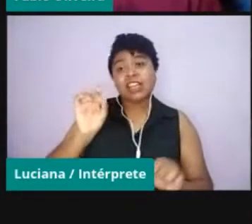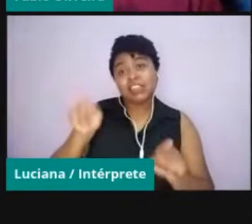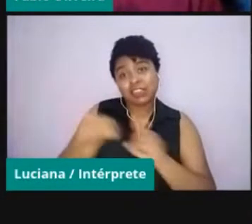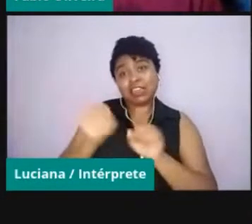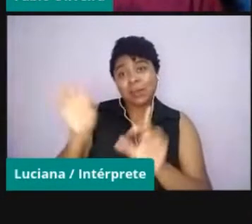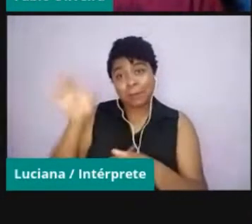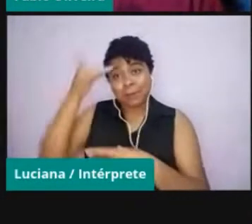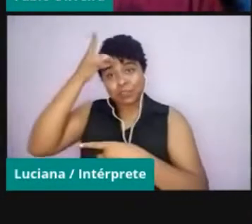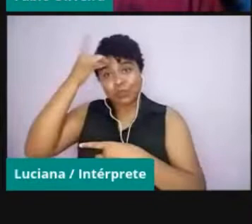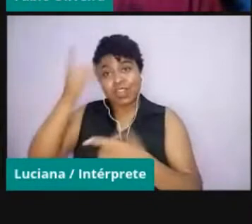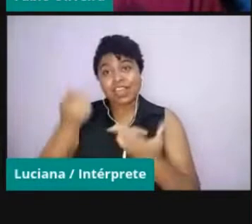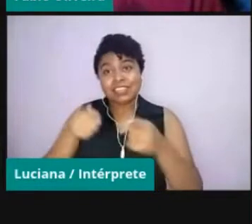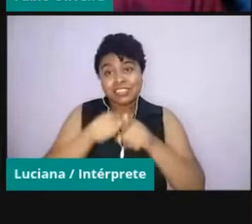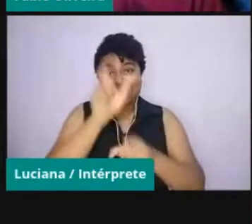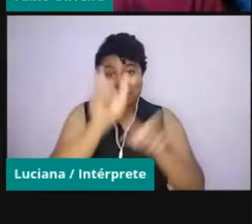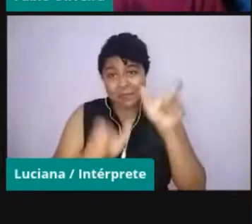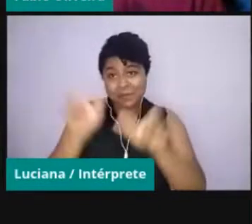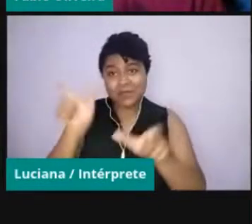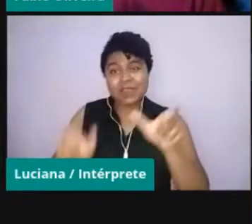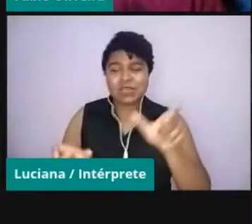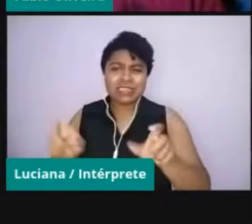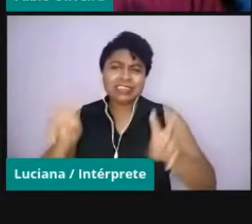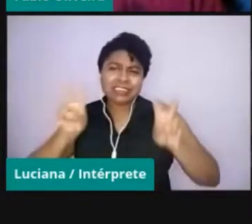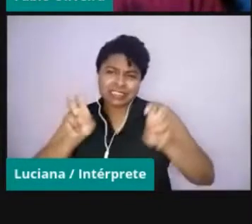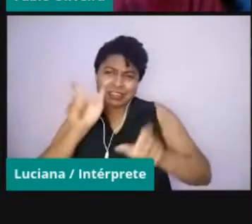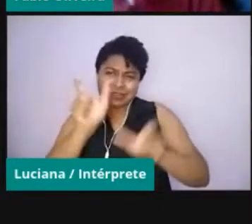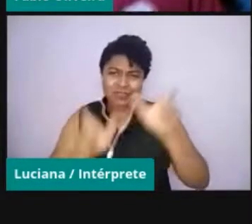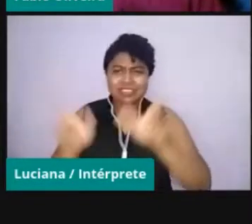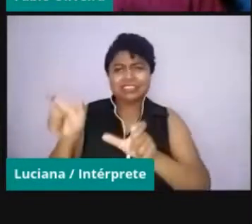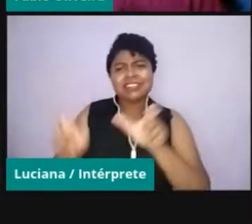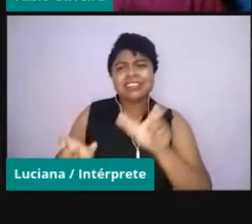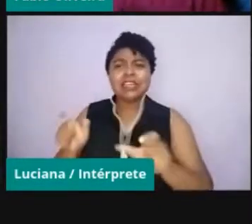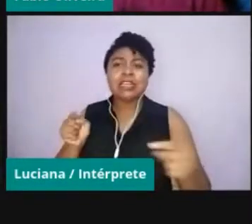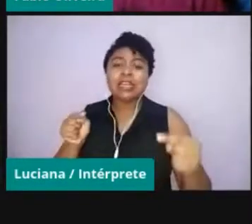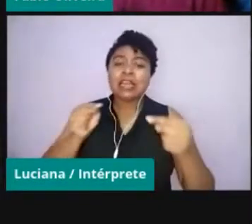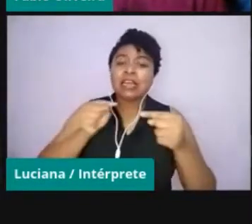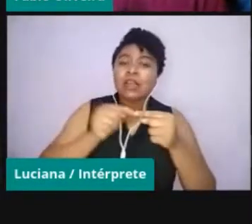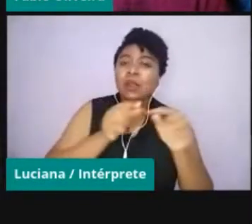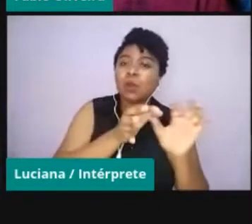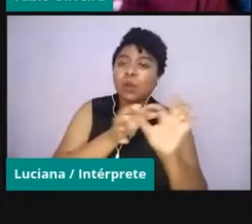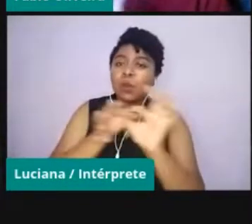já dito, trazer abordagem diferente sobre as transformações químicas.